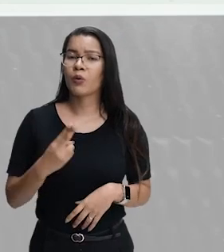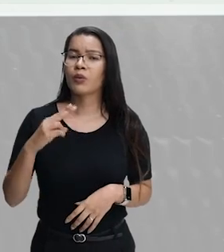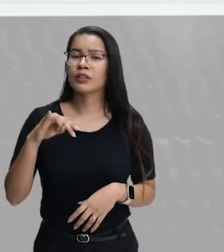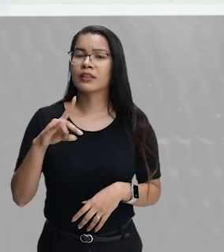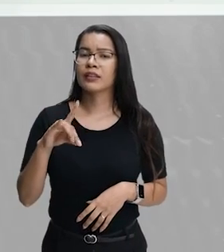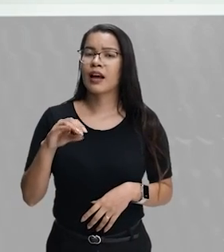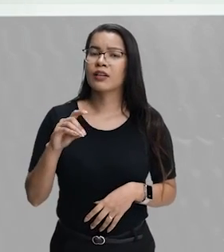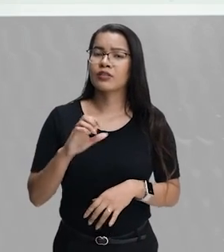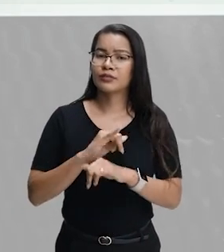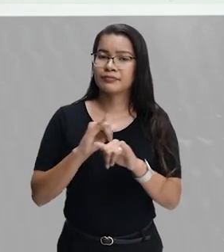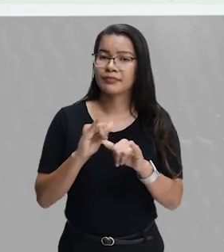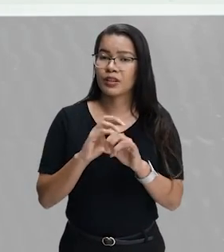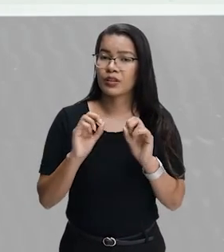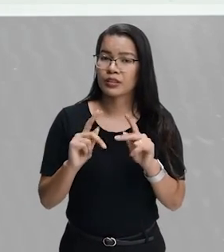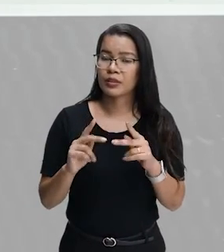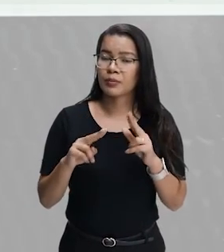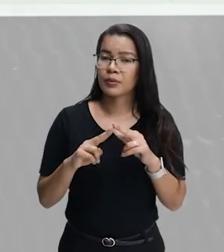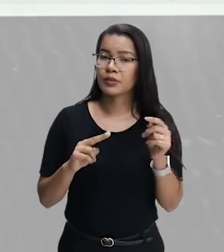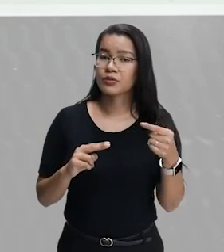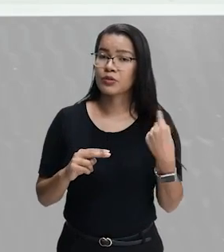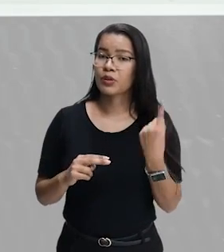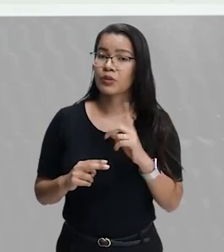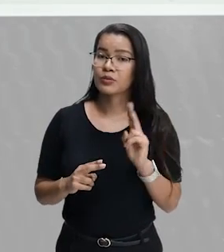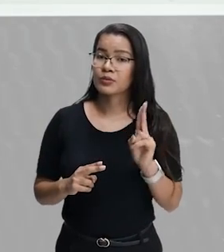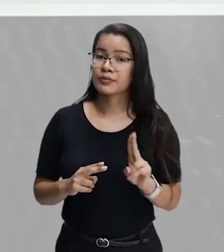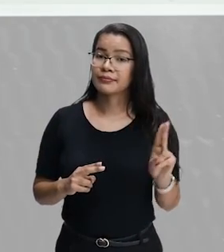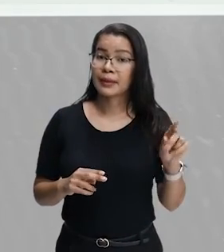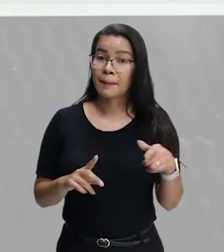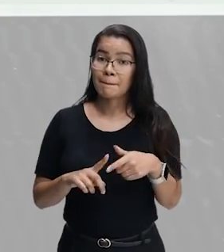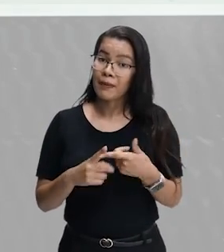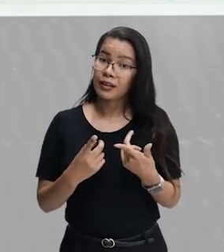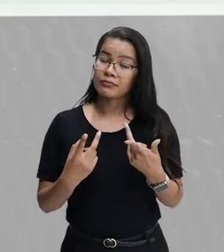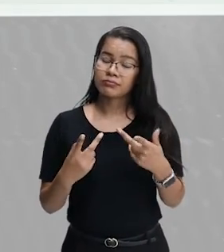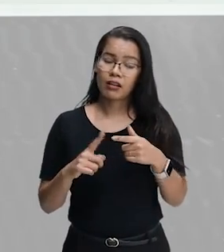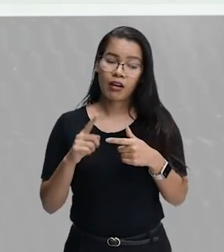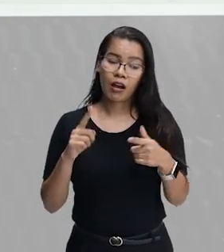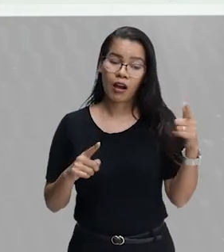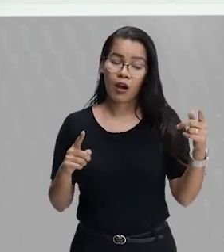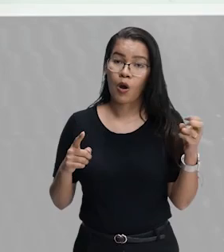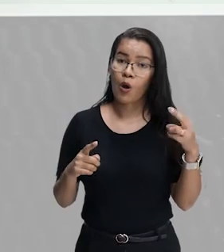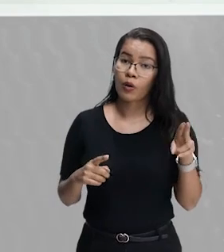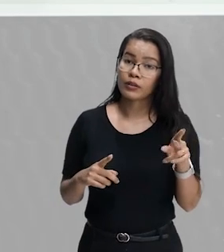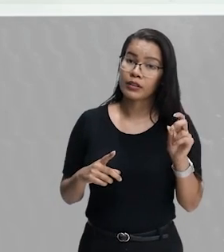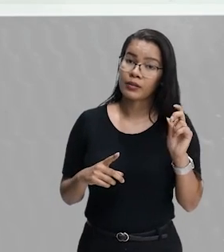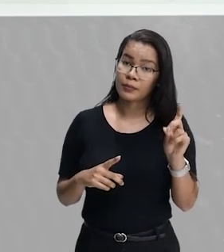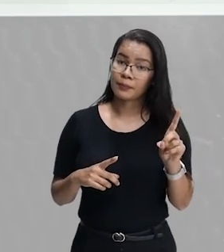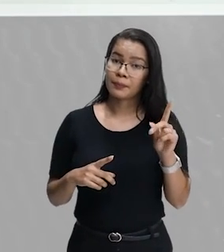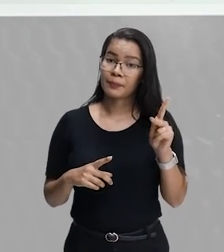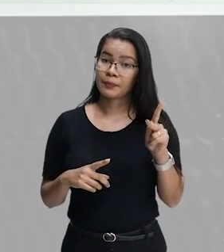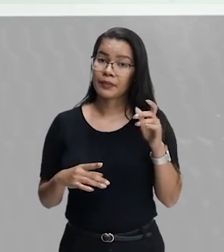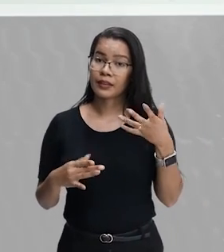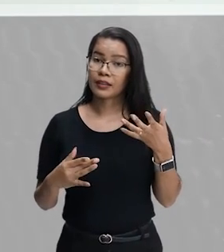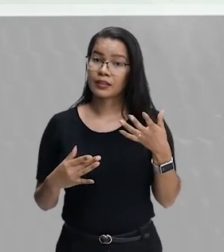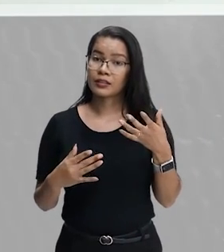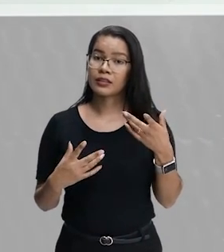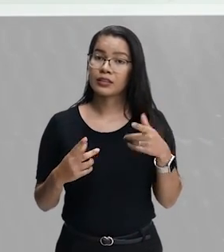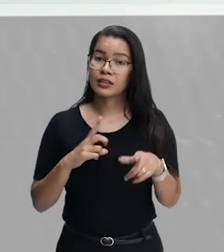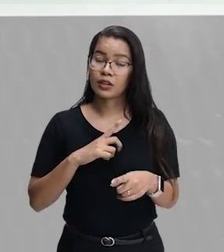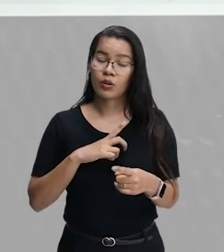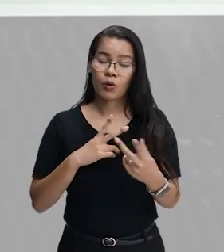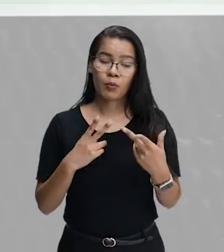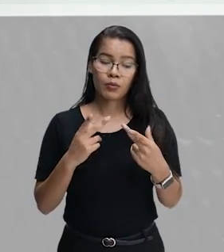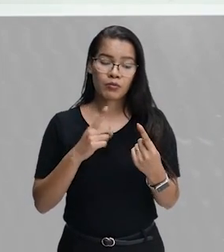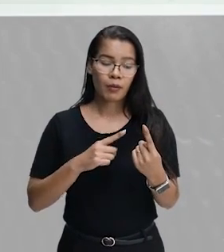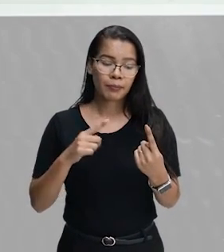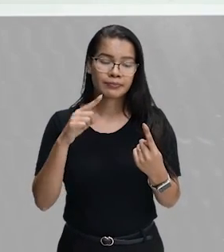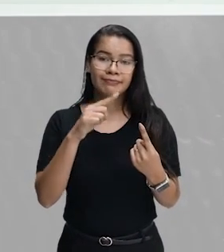desvio padrão também. Tá? Mas tanto a variância como o desvio padrão são medidas que têm aí o mesmo objetivo,